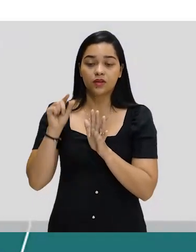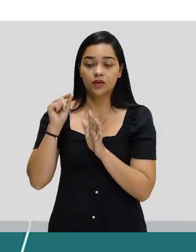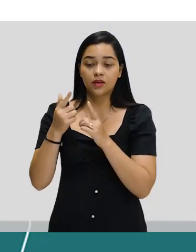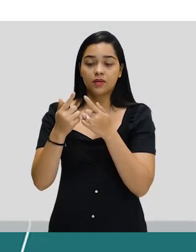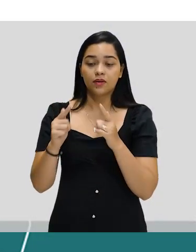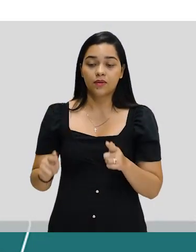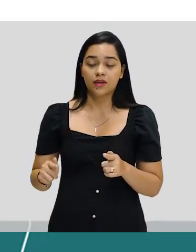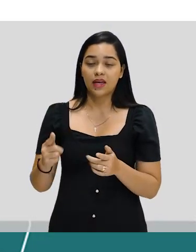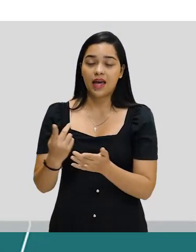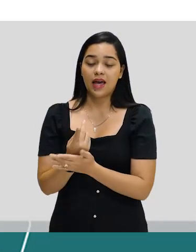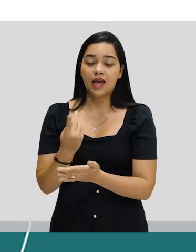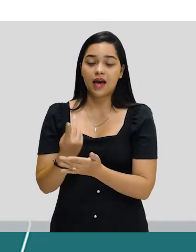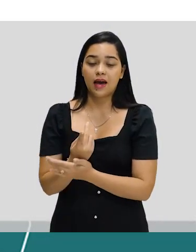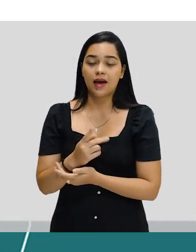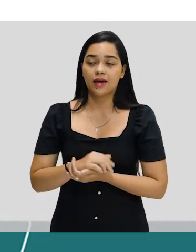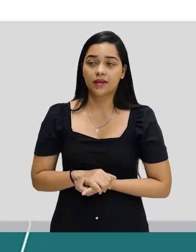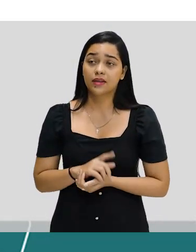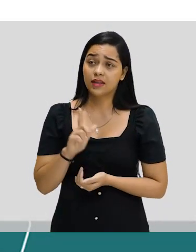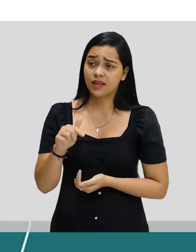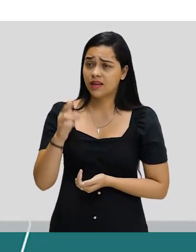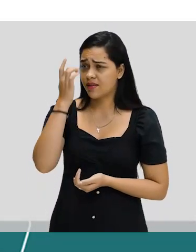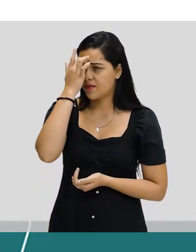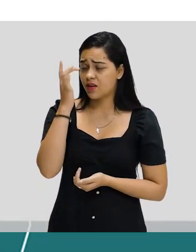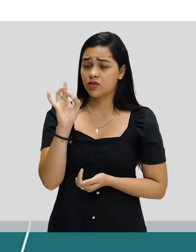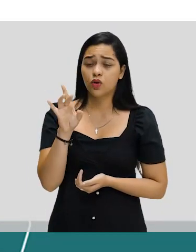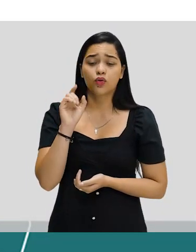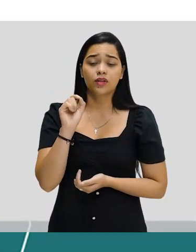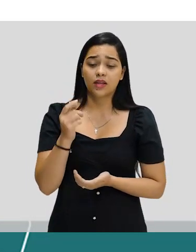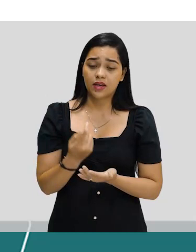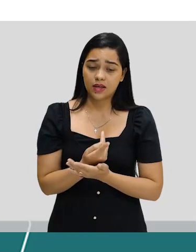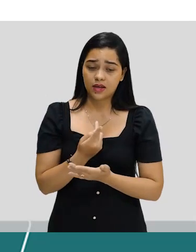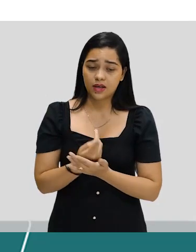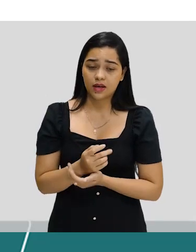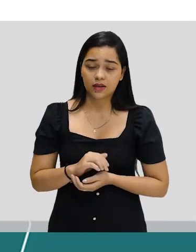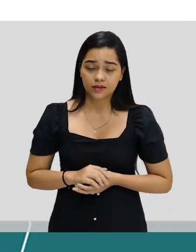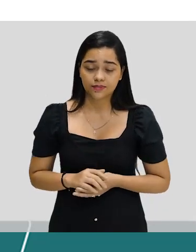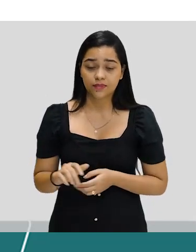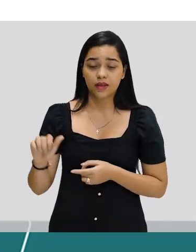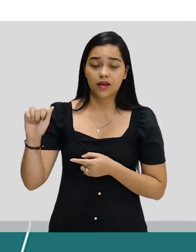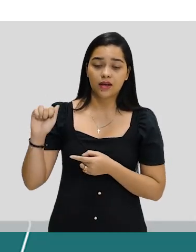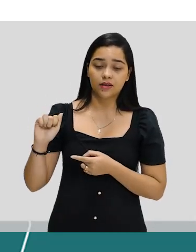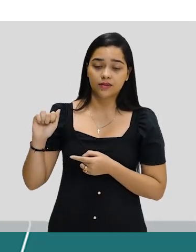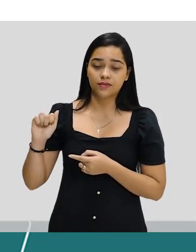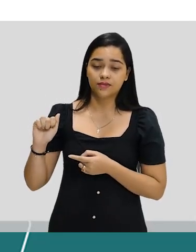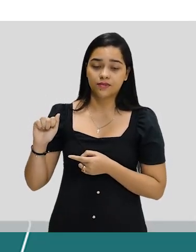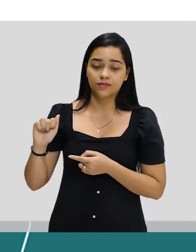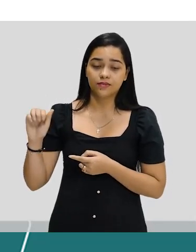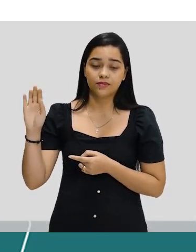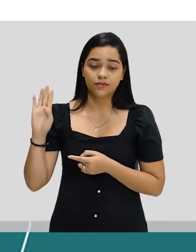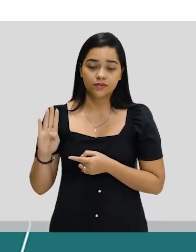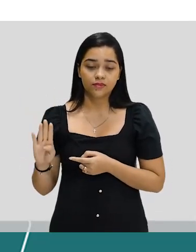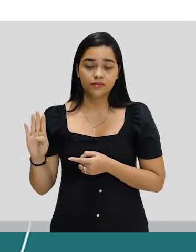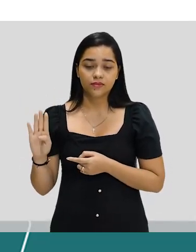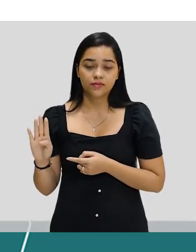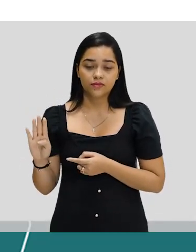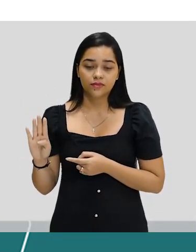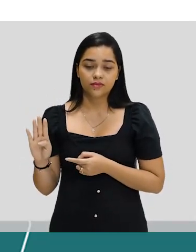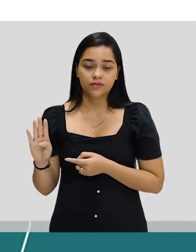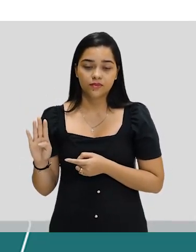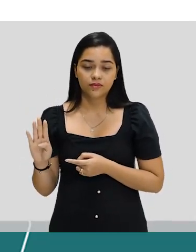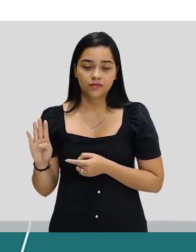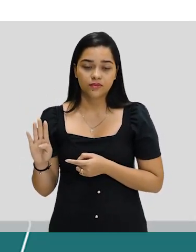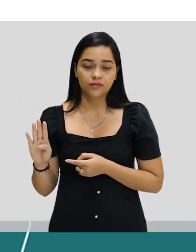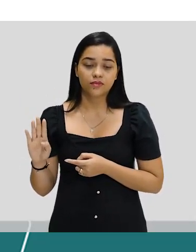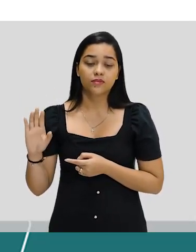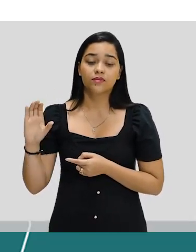a alternativa gramaticalmente incorreta, que é fácil, você só vai dizer o que está errado. A casa onde moro é excelente. Disseram-me por que